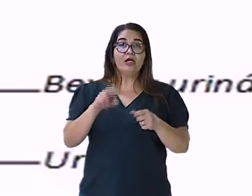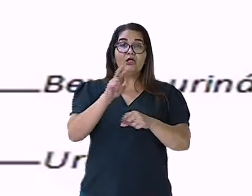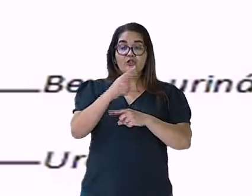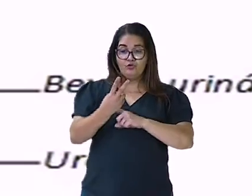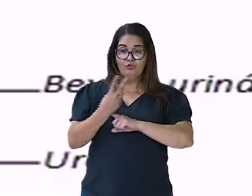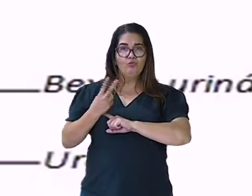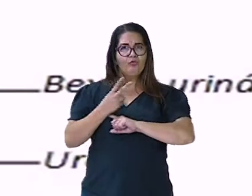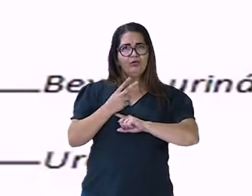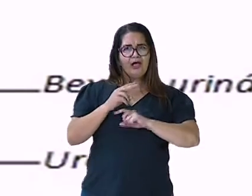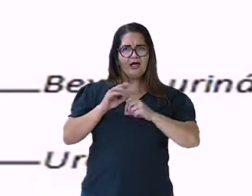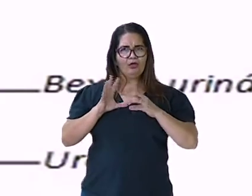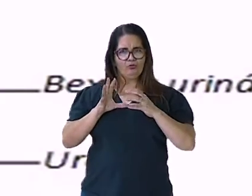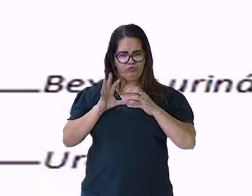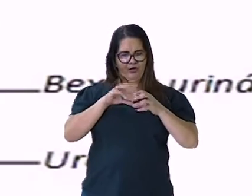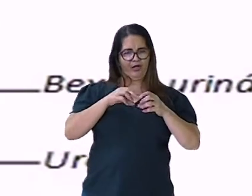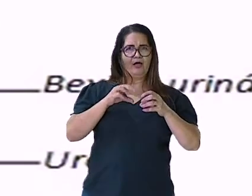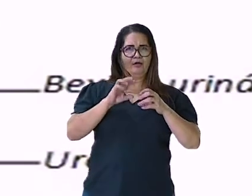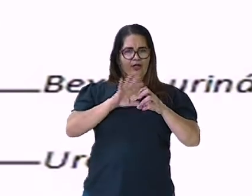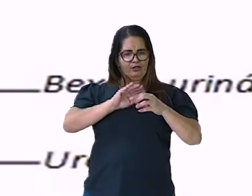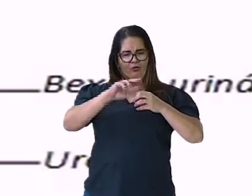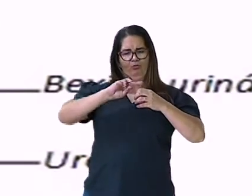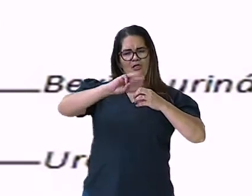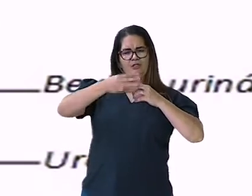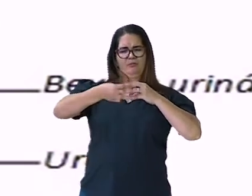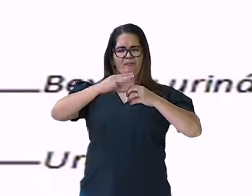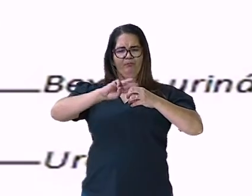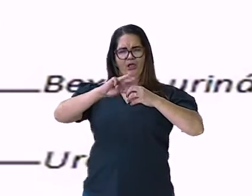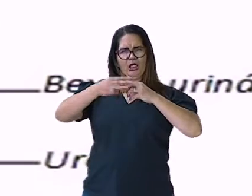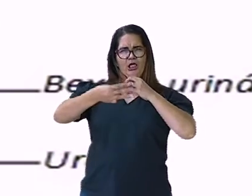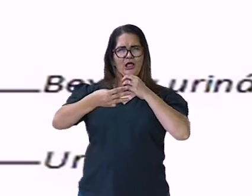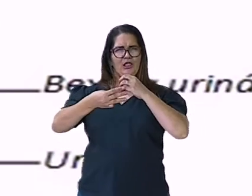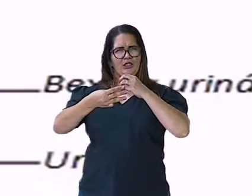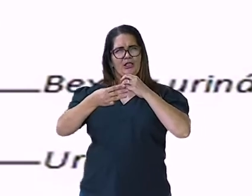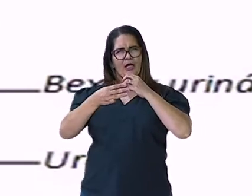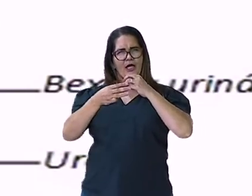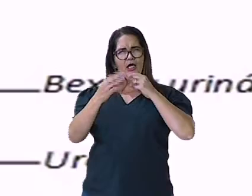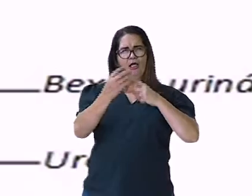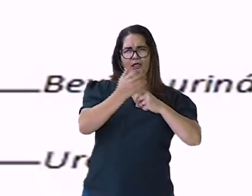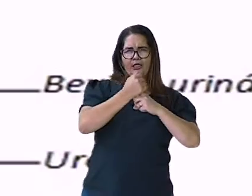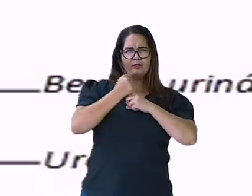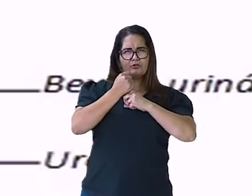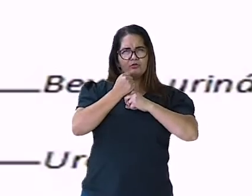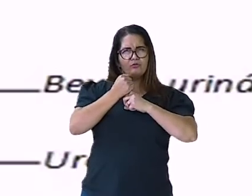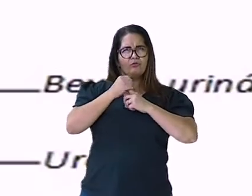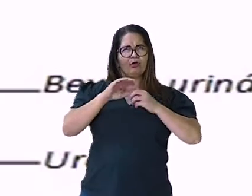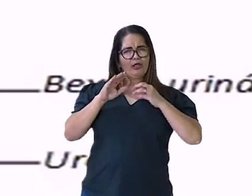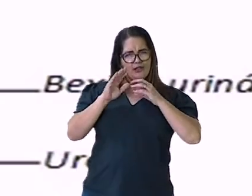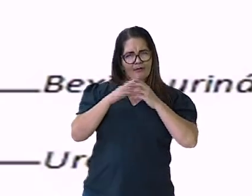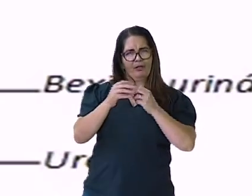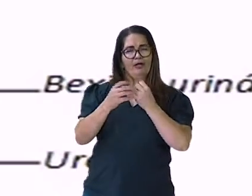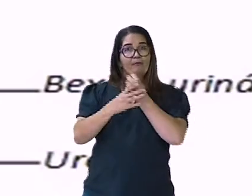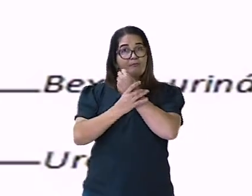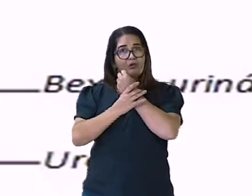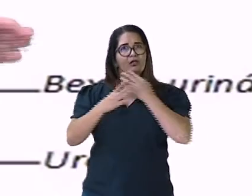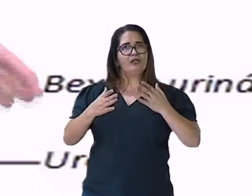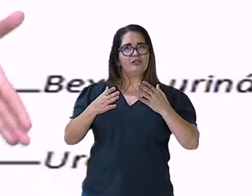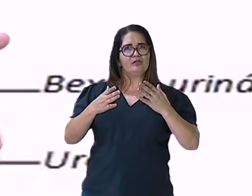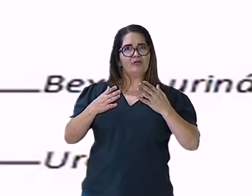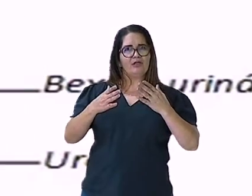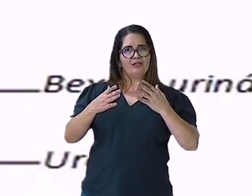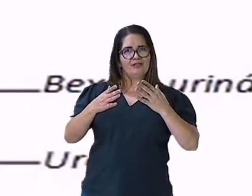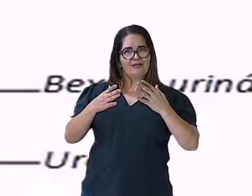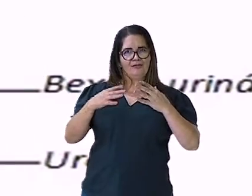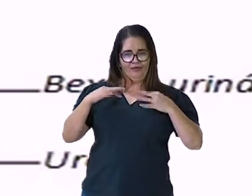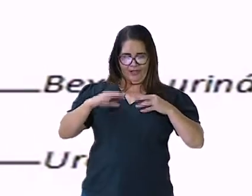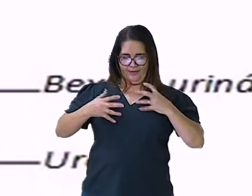em pregas, sinuosas, acompanhando todo o contorno das nossas vísceras e serve de